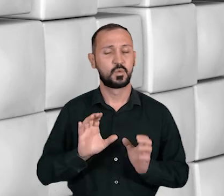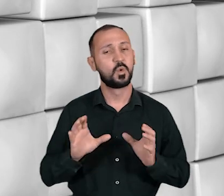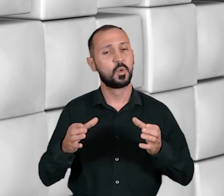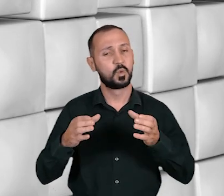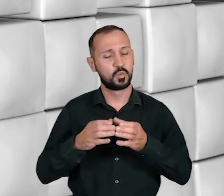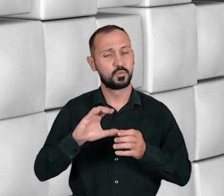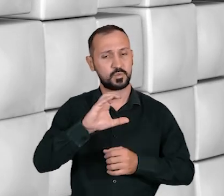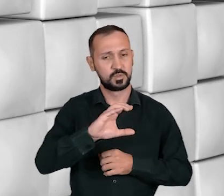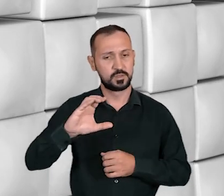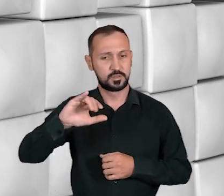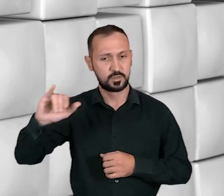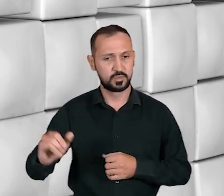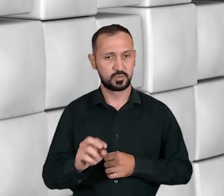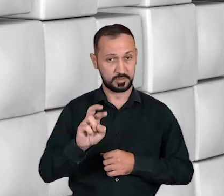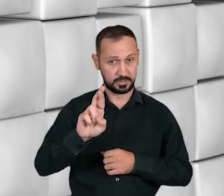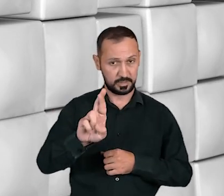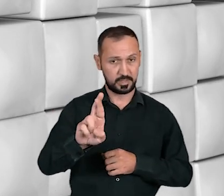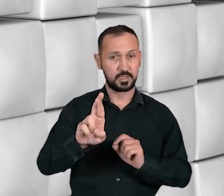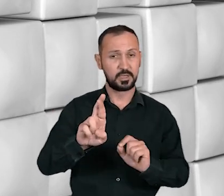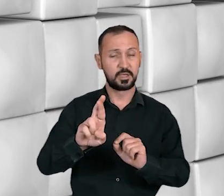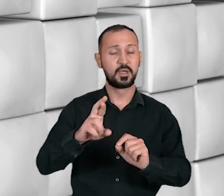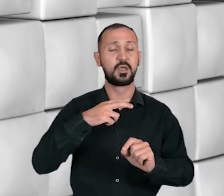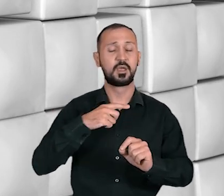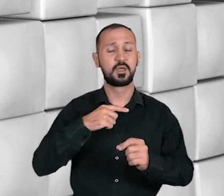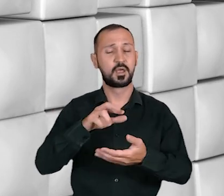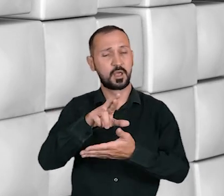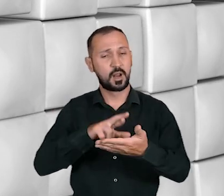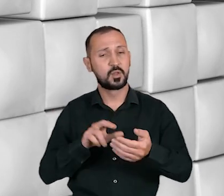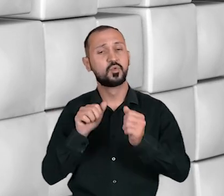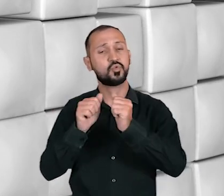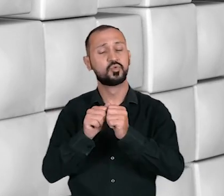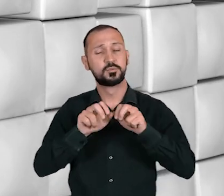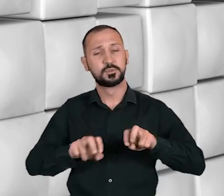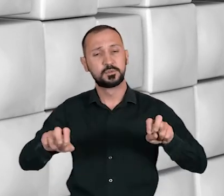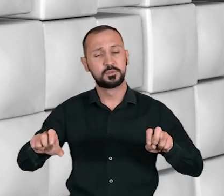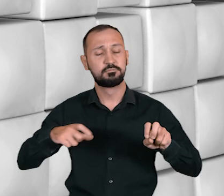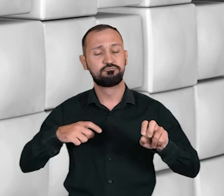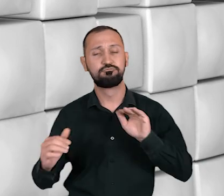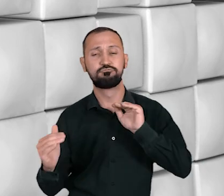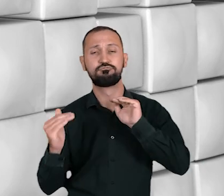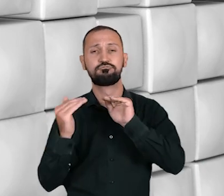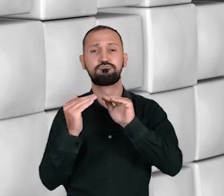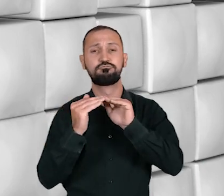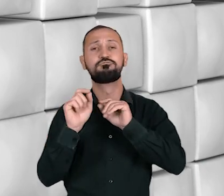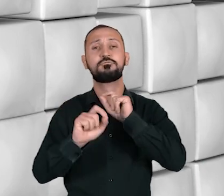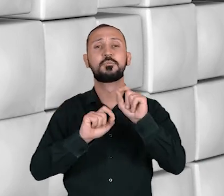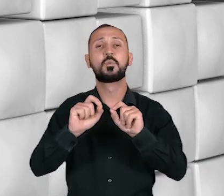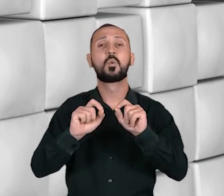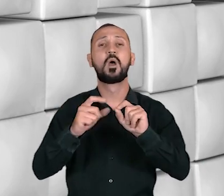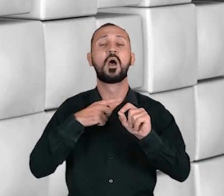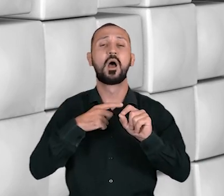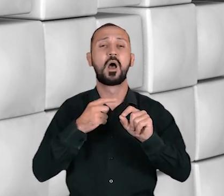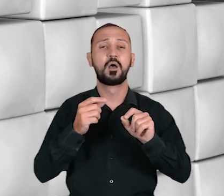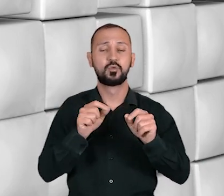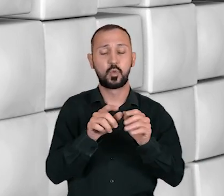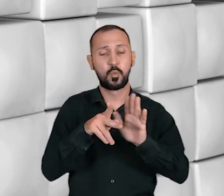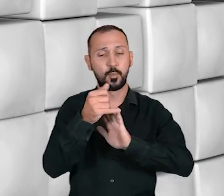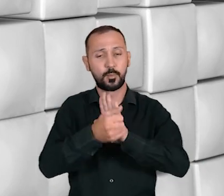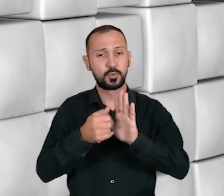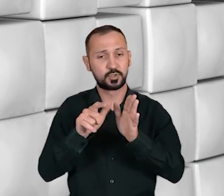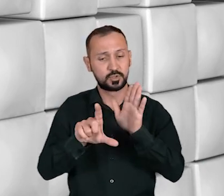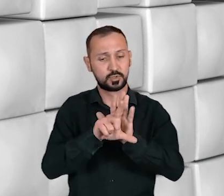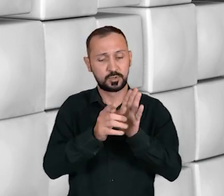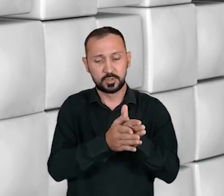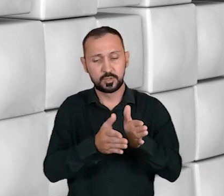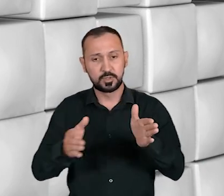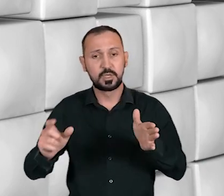Na Comissão de Constituição, Justiça e Redação, relator e membros se posicionaram de forma favorável à tramitação